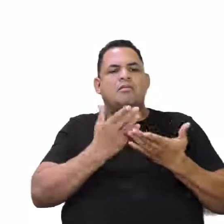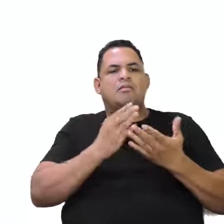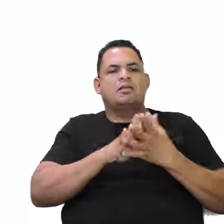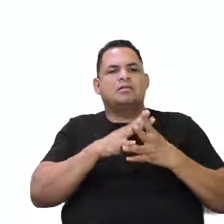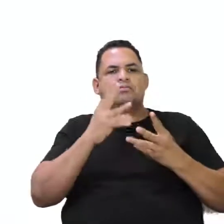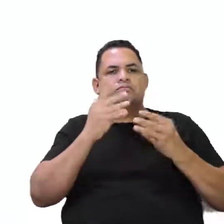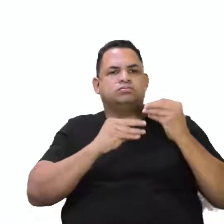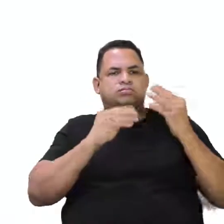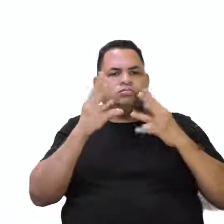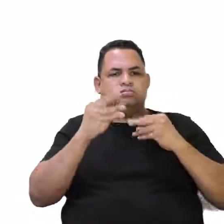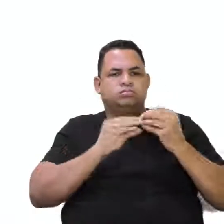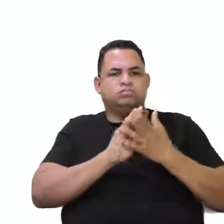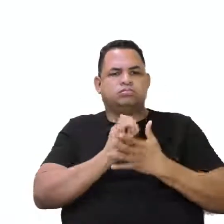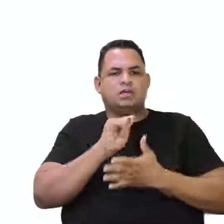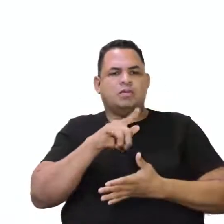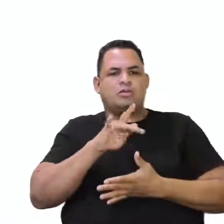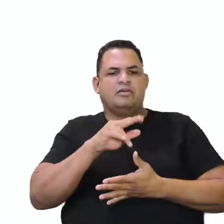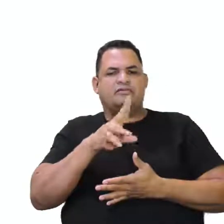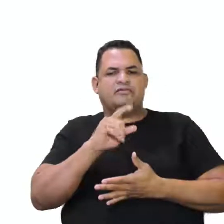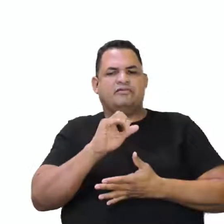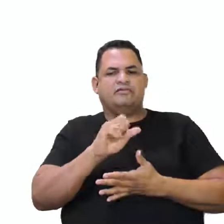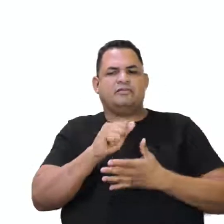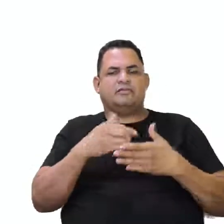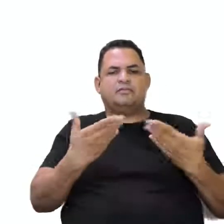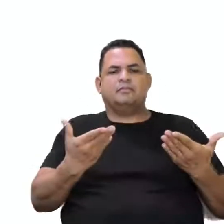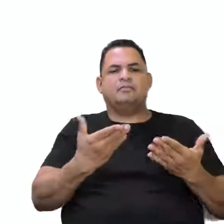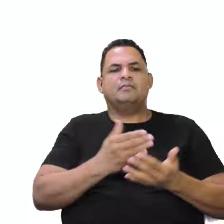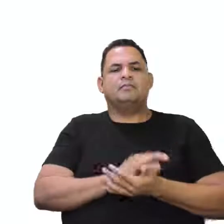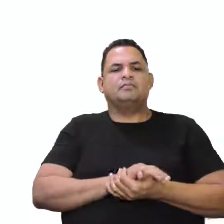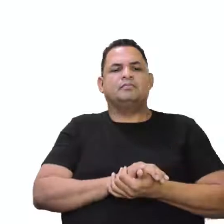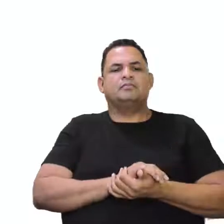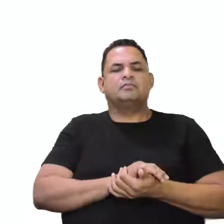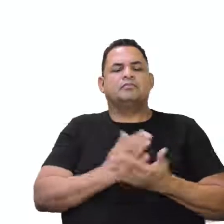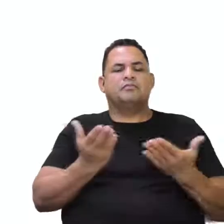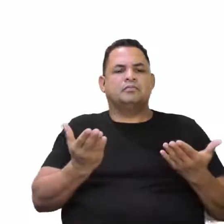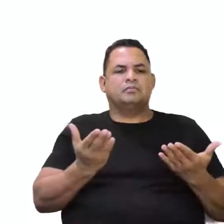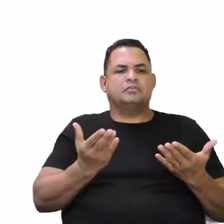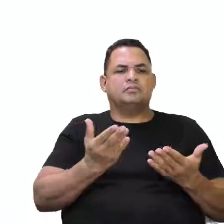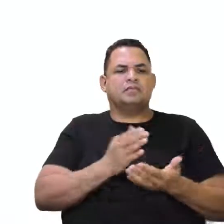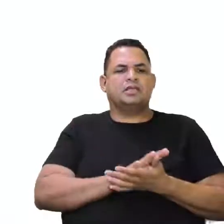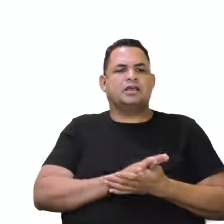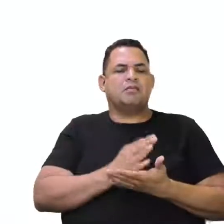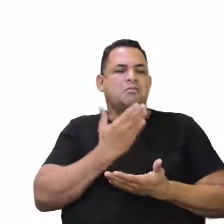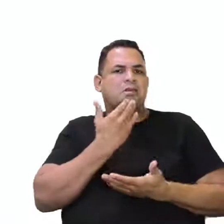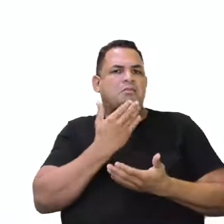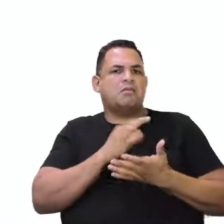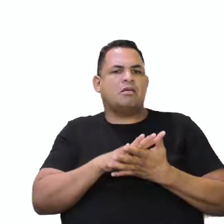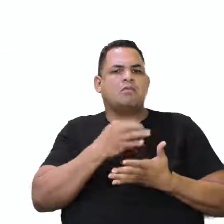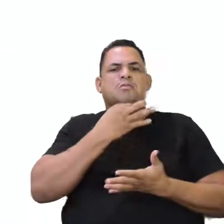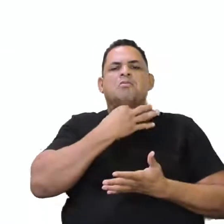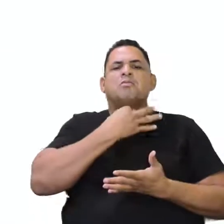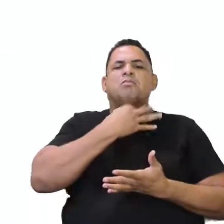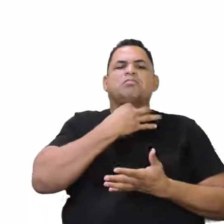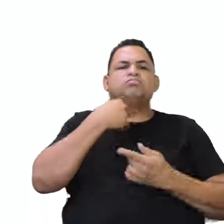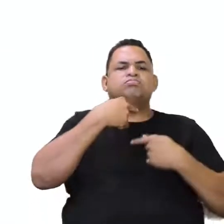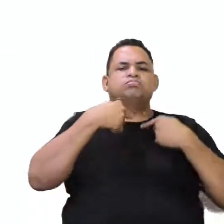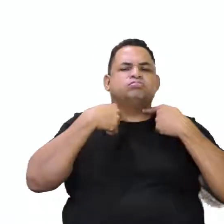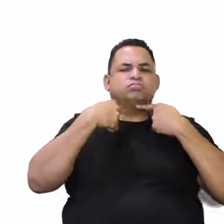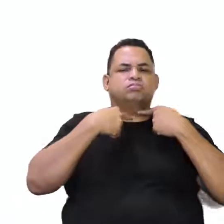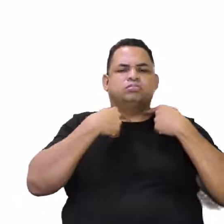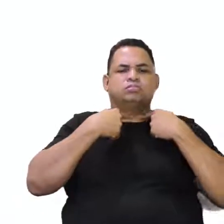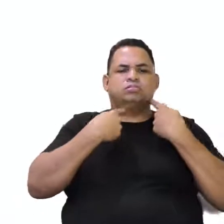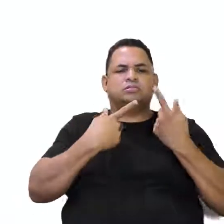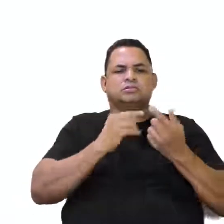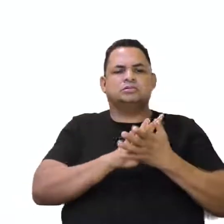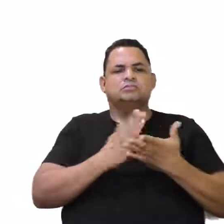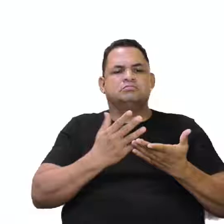alguns predadores vão tentar se alimentar. E aí acabam, né, se engasgando, se enrolando, às vezes a gente